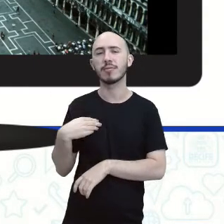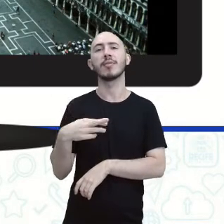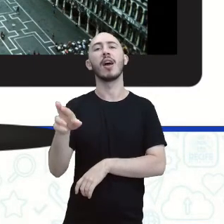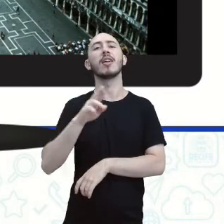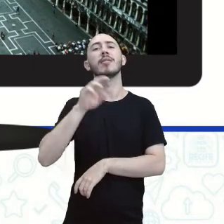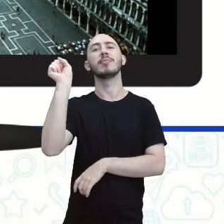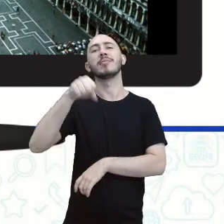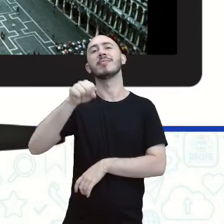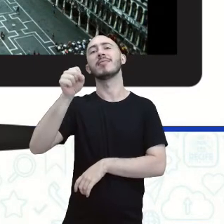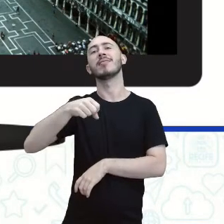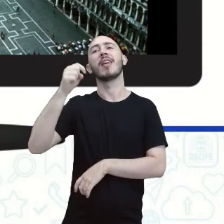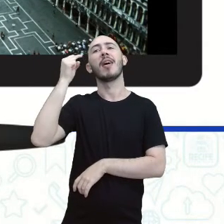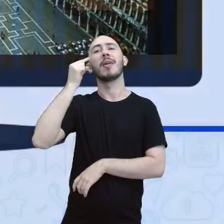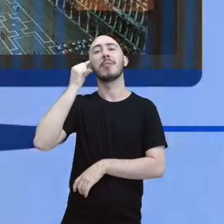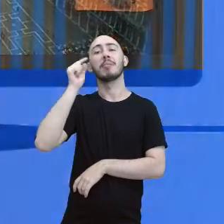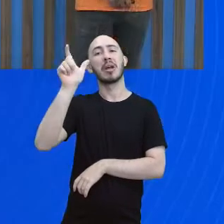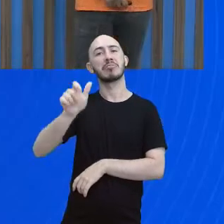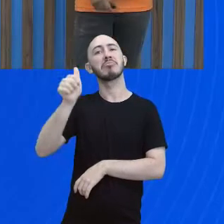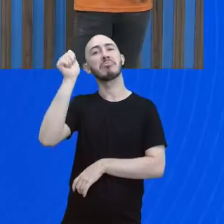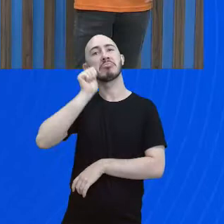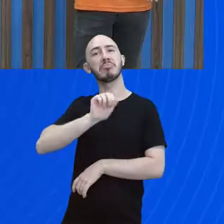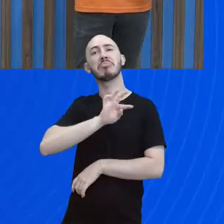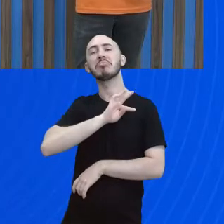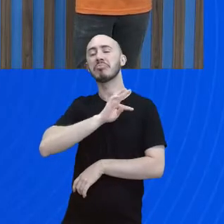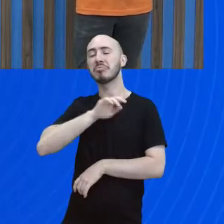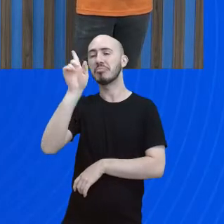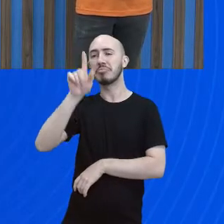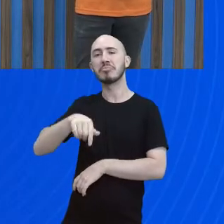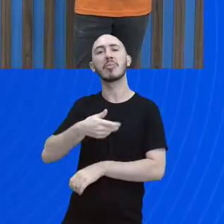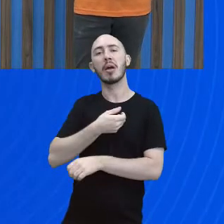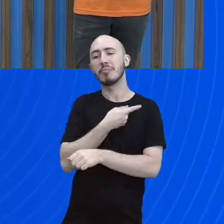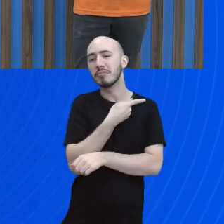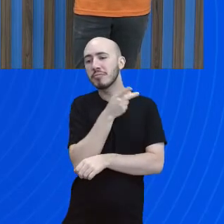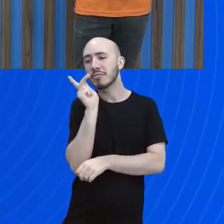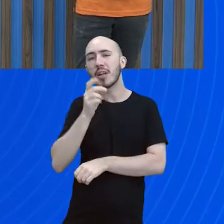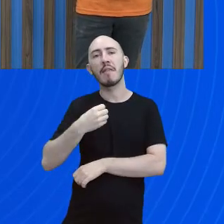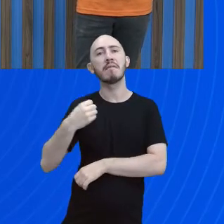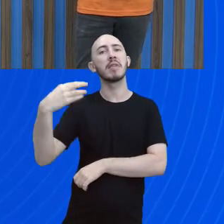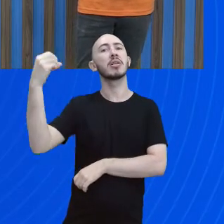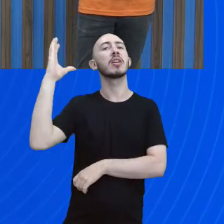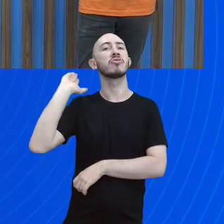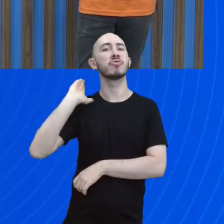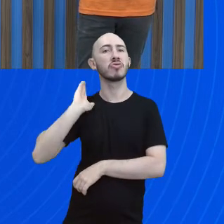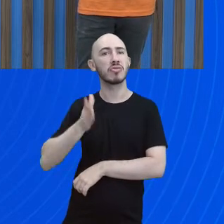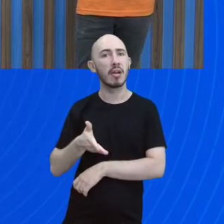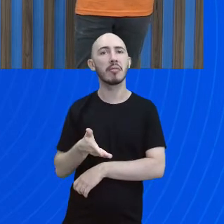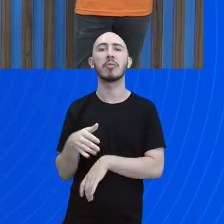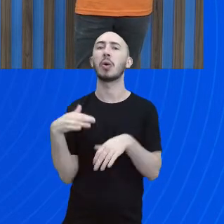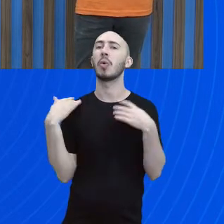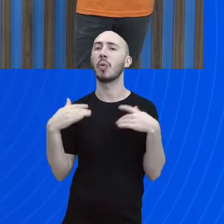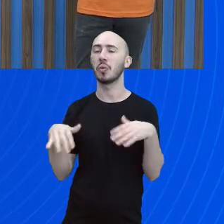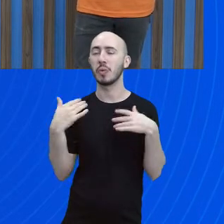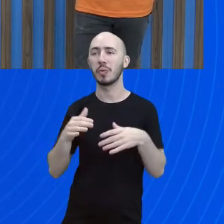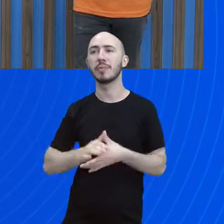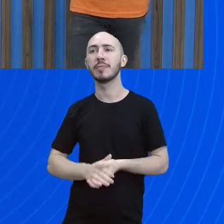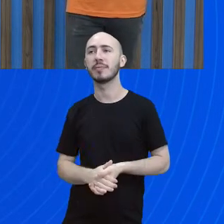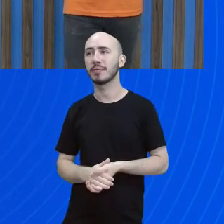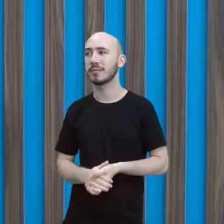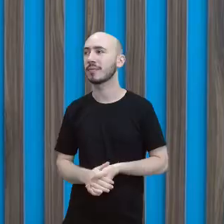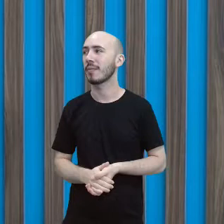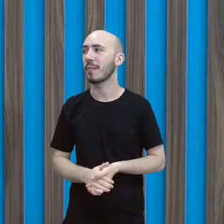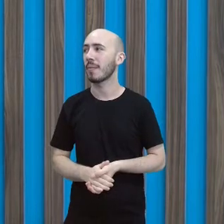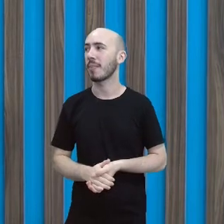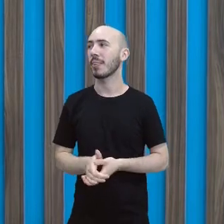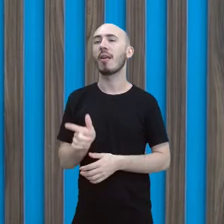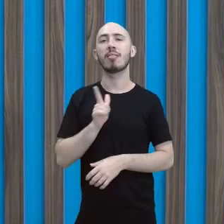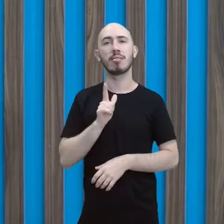Tem Pense numa produtora viajada essa aqui. Essa é a praça principal, a Praça São Pedro lá. Ela me mostrou até umas fotos dela lá. Mais importante. Tem